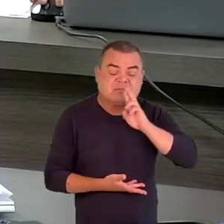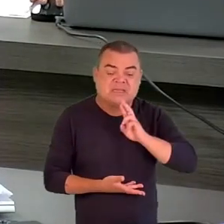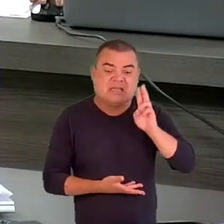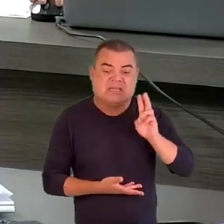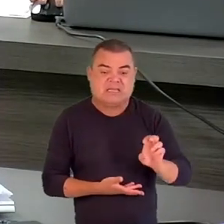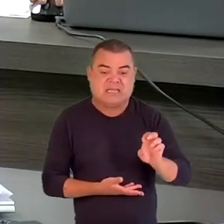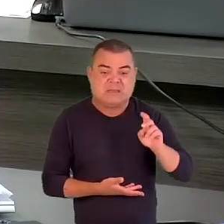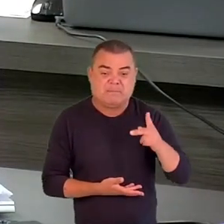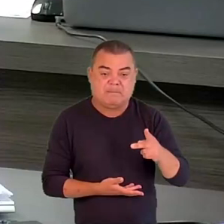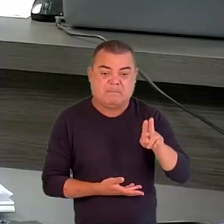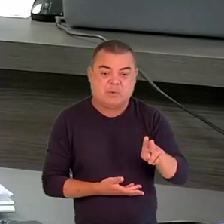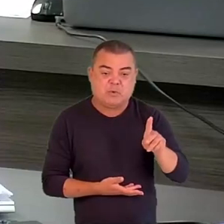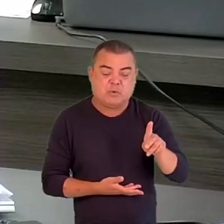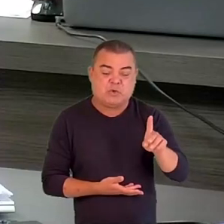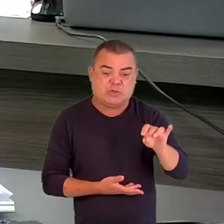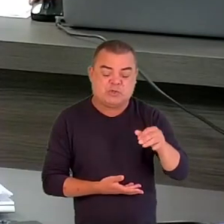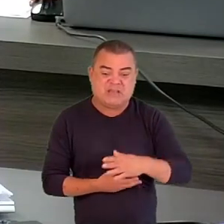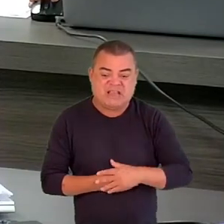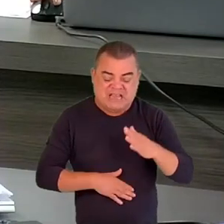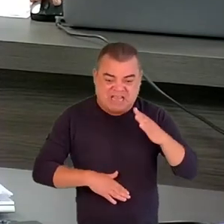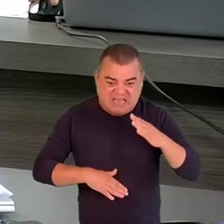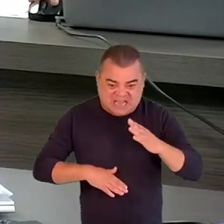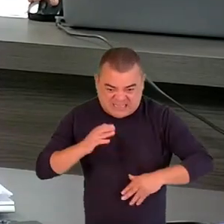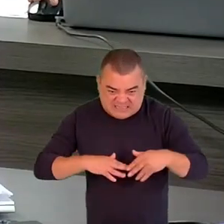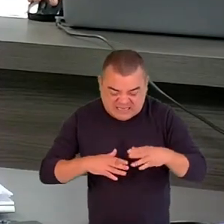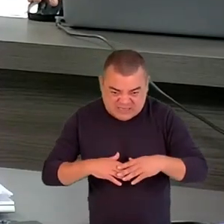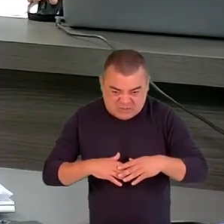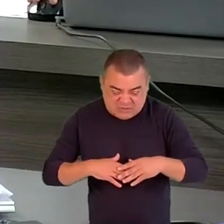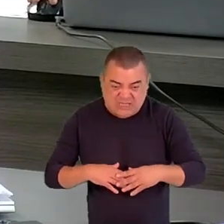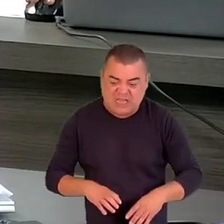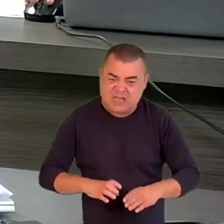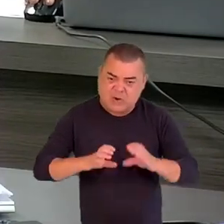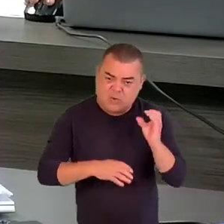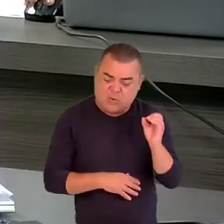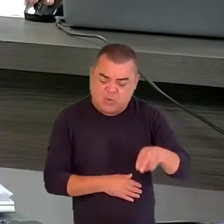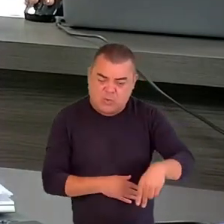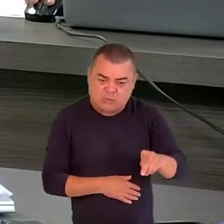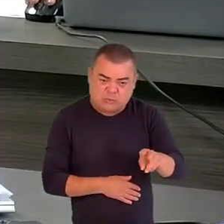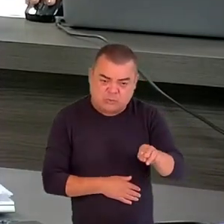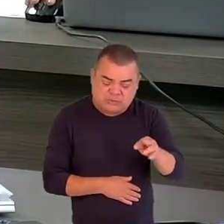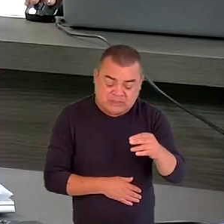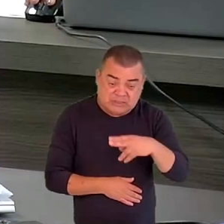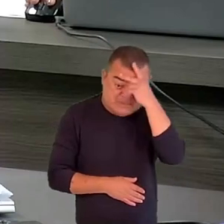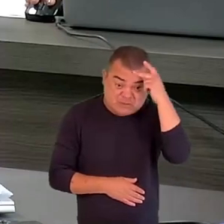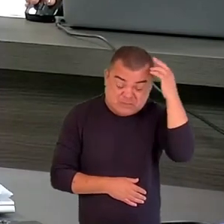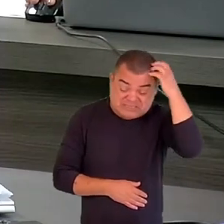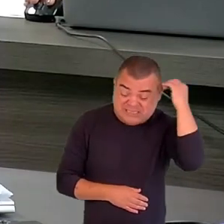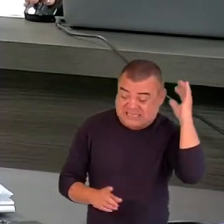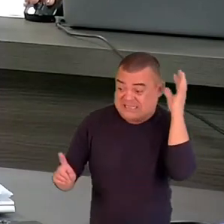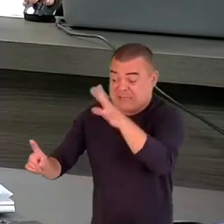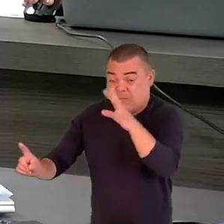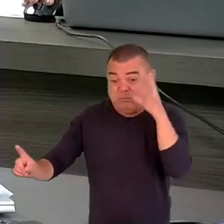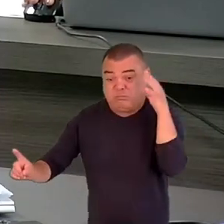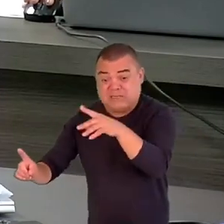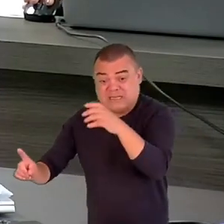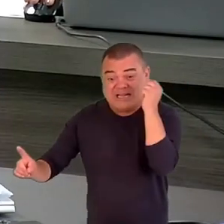à conduta daquela pessoa que a atacou. E eu quero dizer,